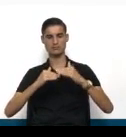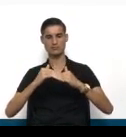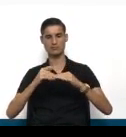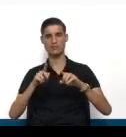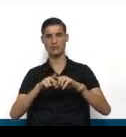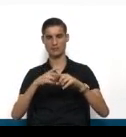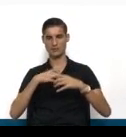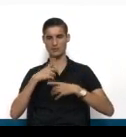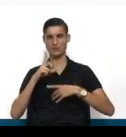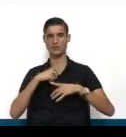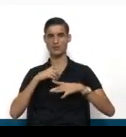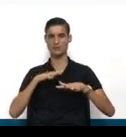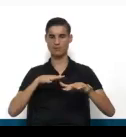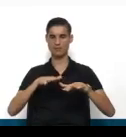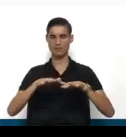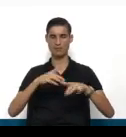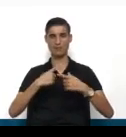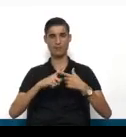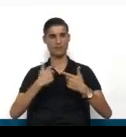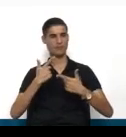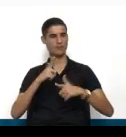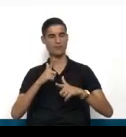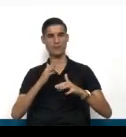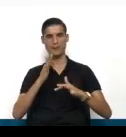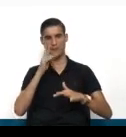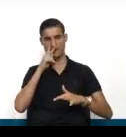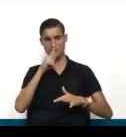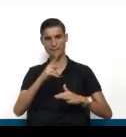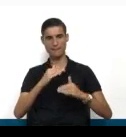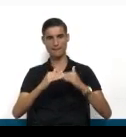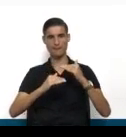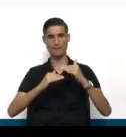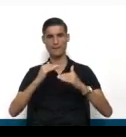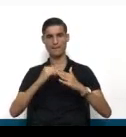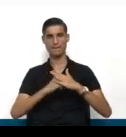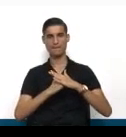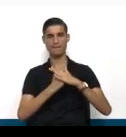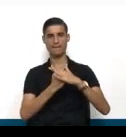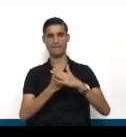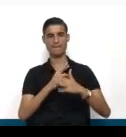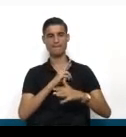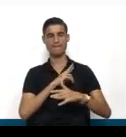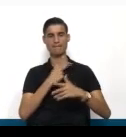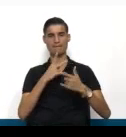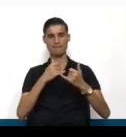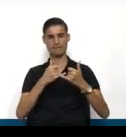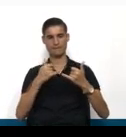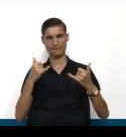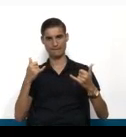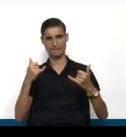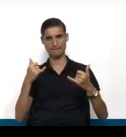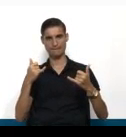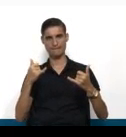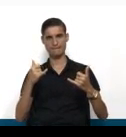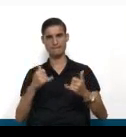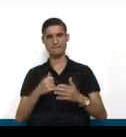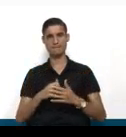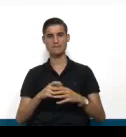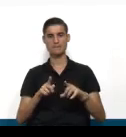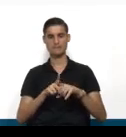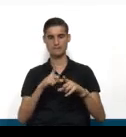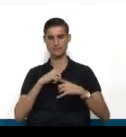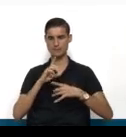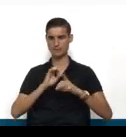Essa função aqui ela vai modelar porque não teve força, né? Não teve nenhuma força representada em cima dessa corda. Aqui nós temos